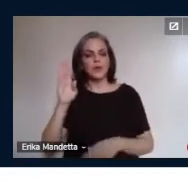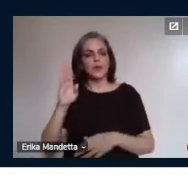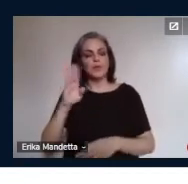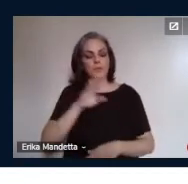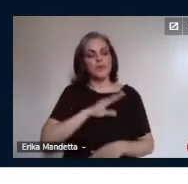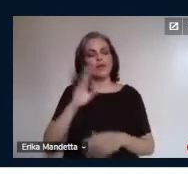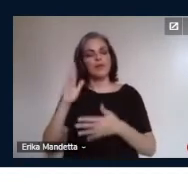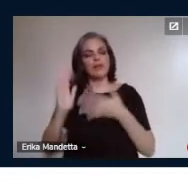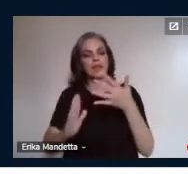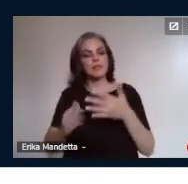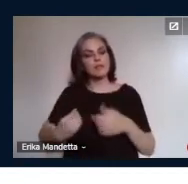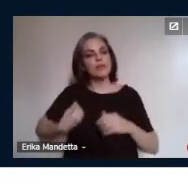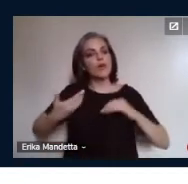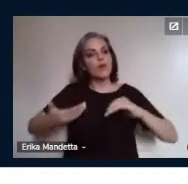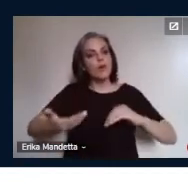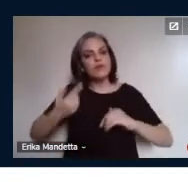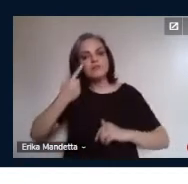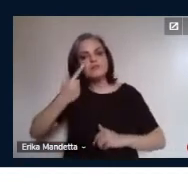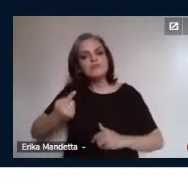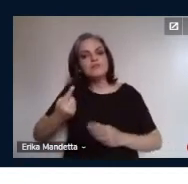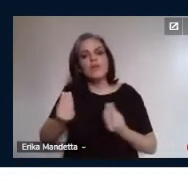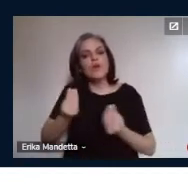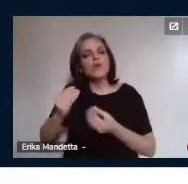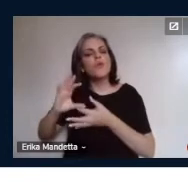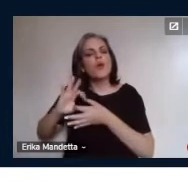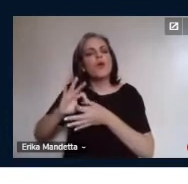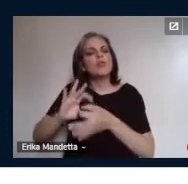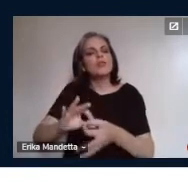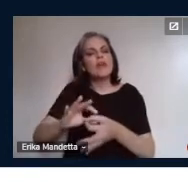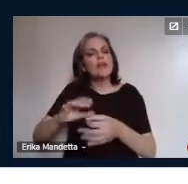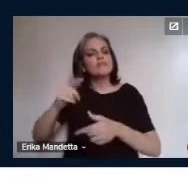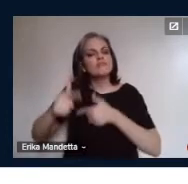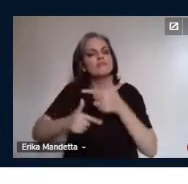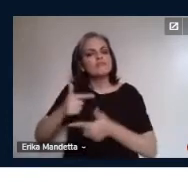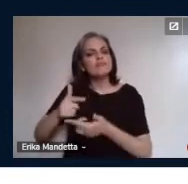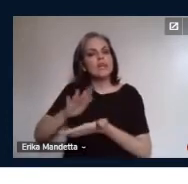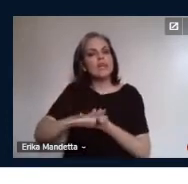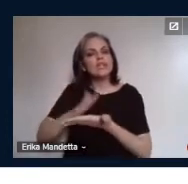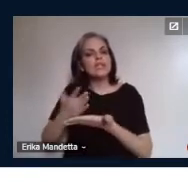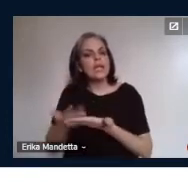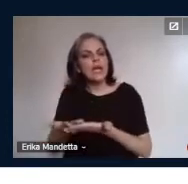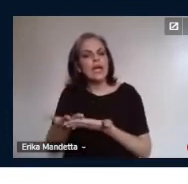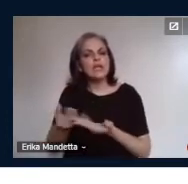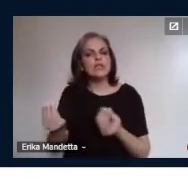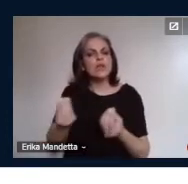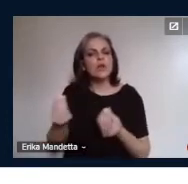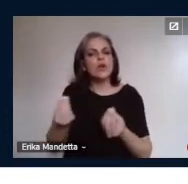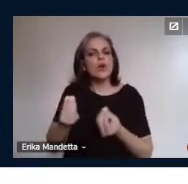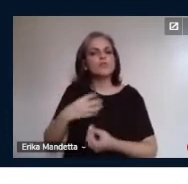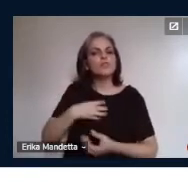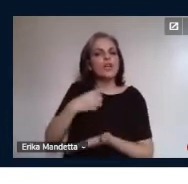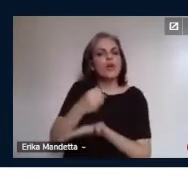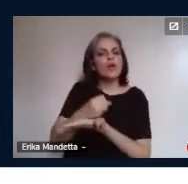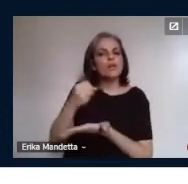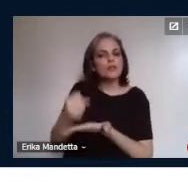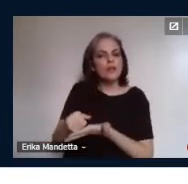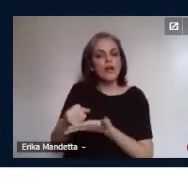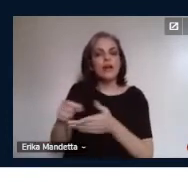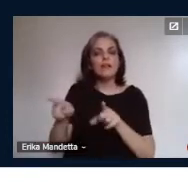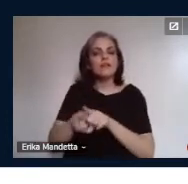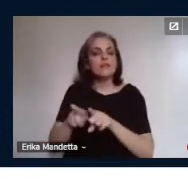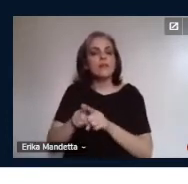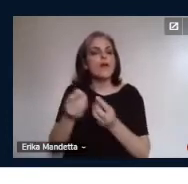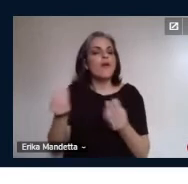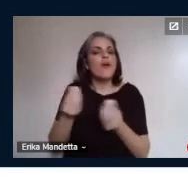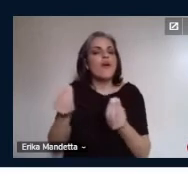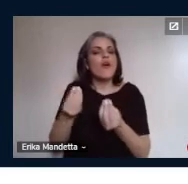incluindo os contextos de atuação dos intérpretes, as características da sua contratação e as formas de avaliação da